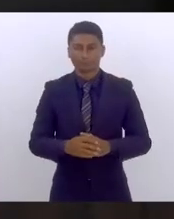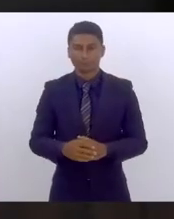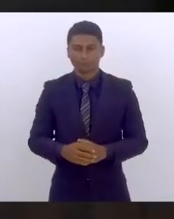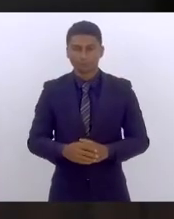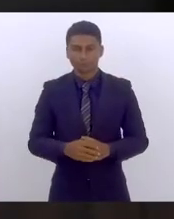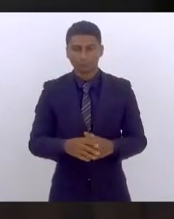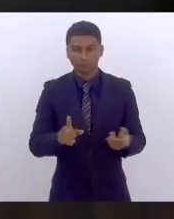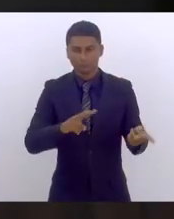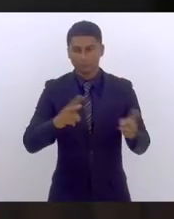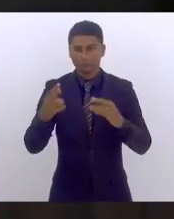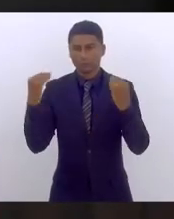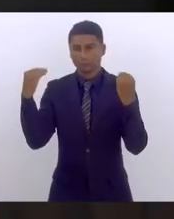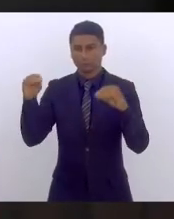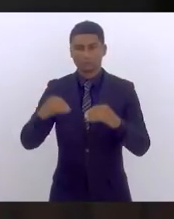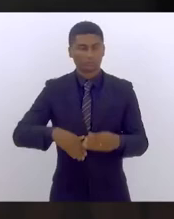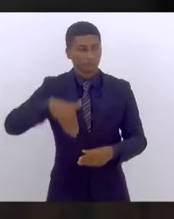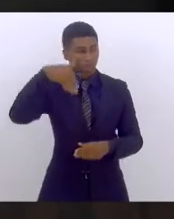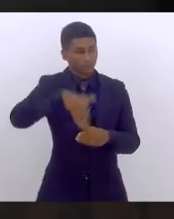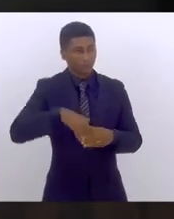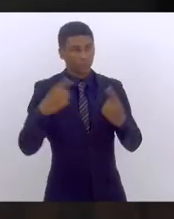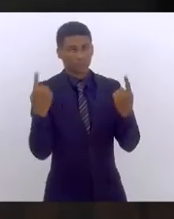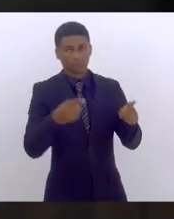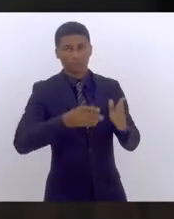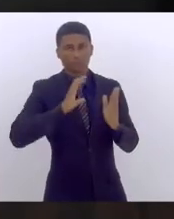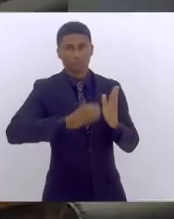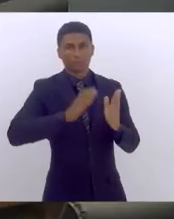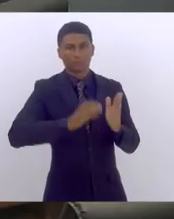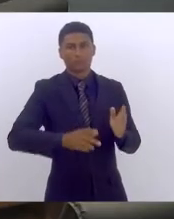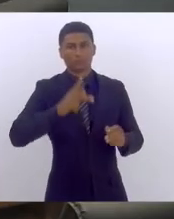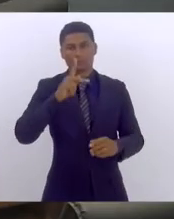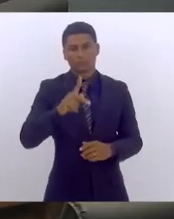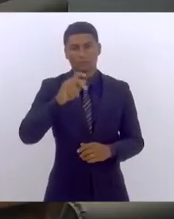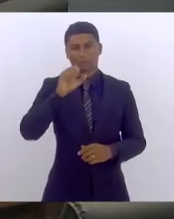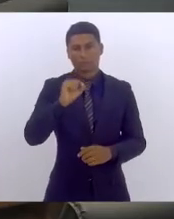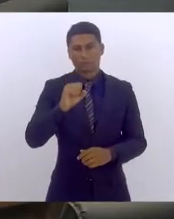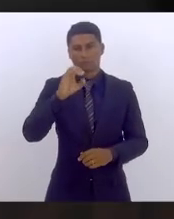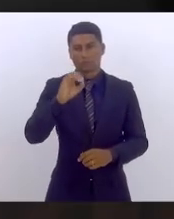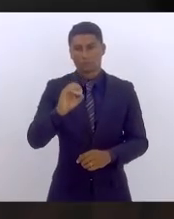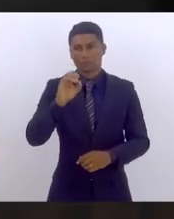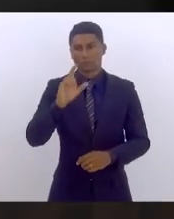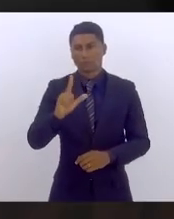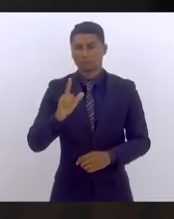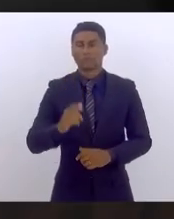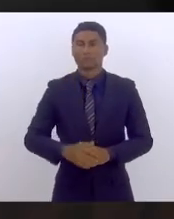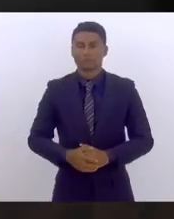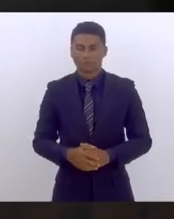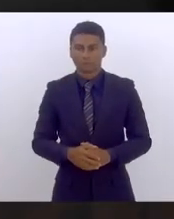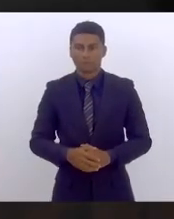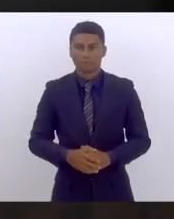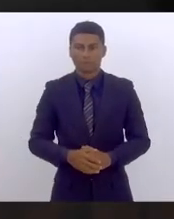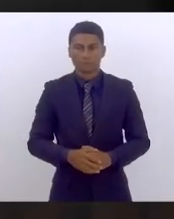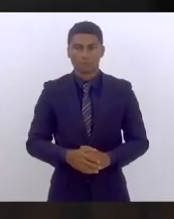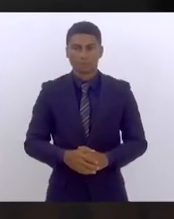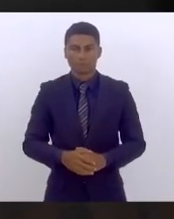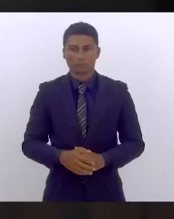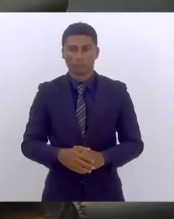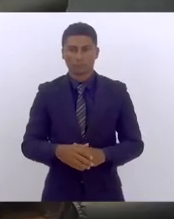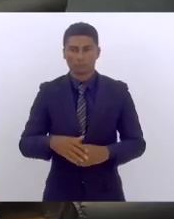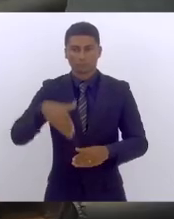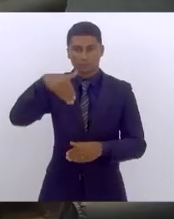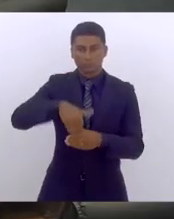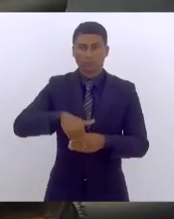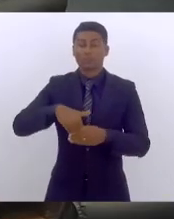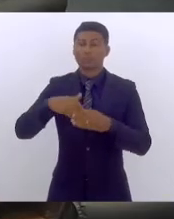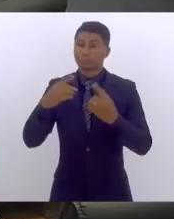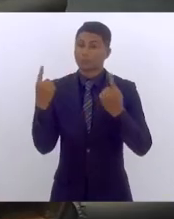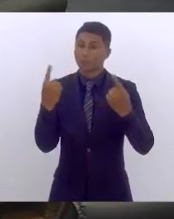Vai a promulgação. Voto contrário da bancada do PSOL, presidente. Consignado, voto contrário da bancada do PSOL. Voto contrário da bancada do